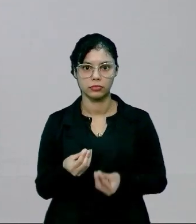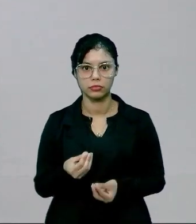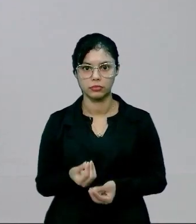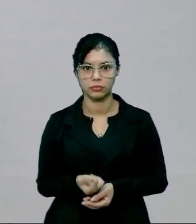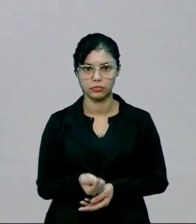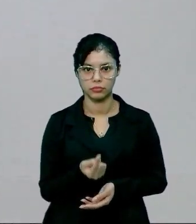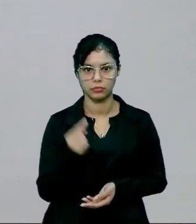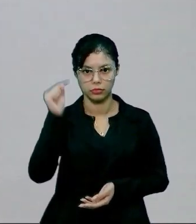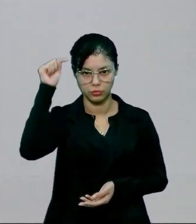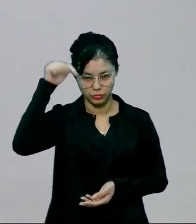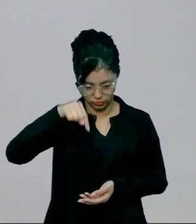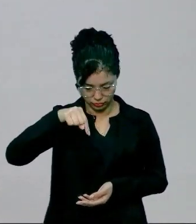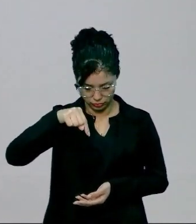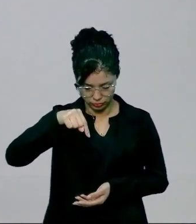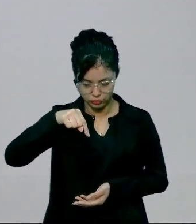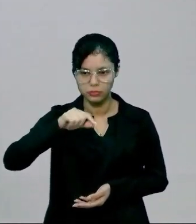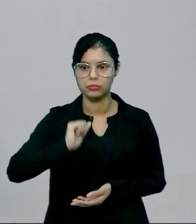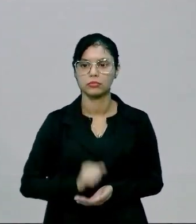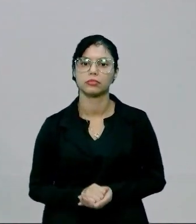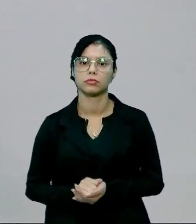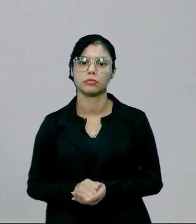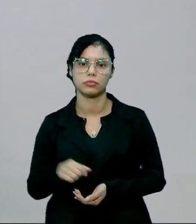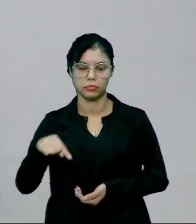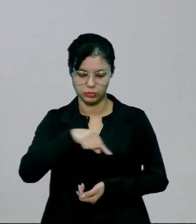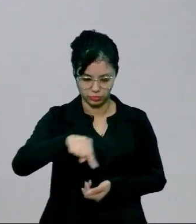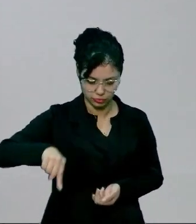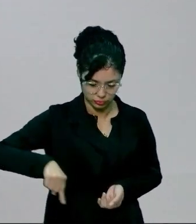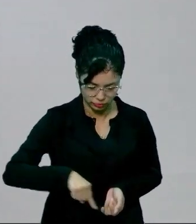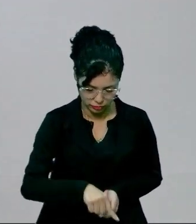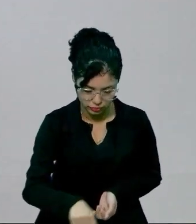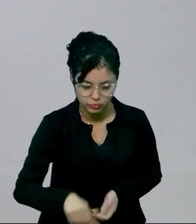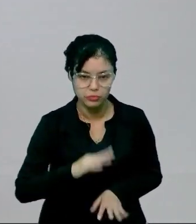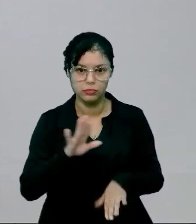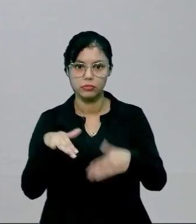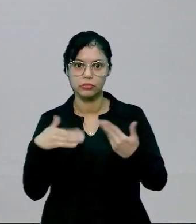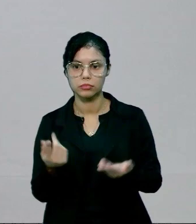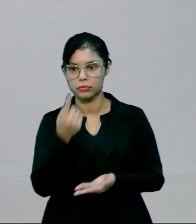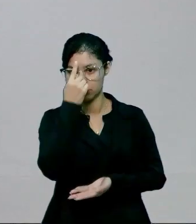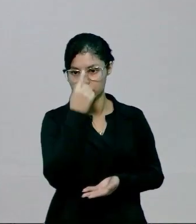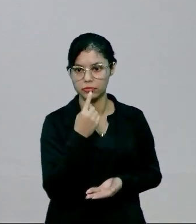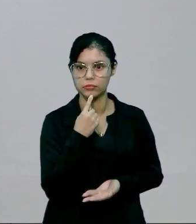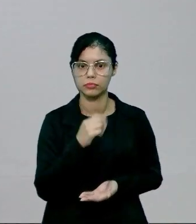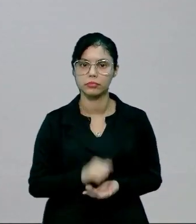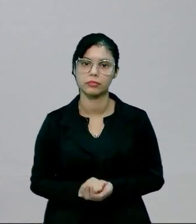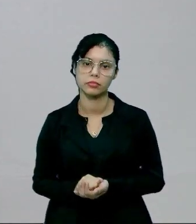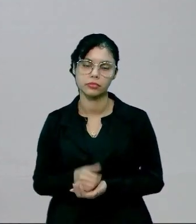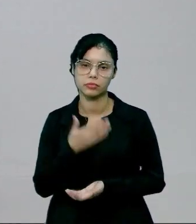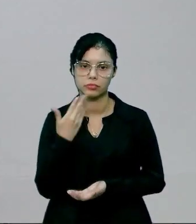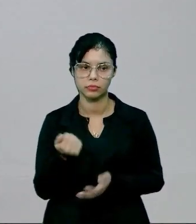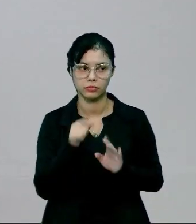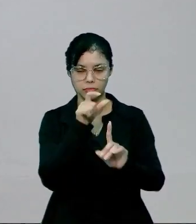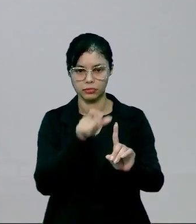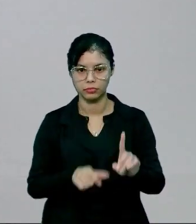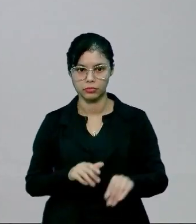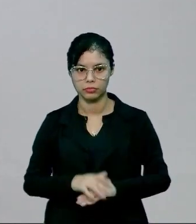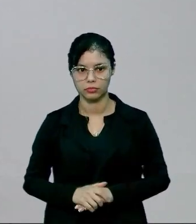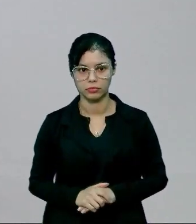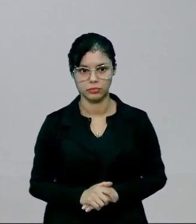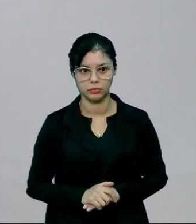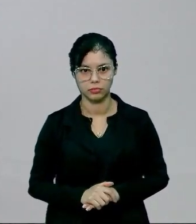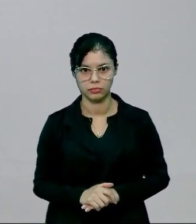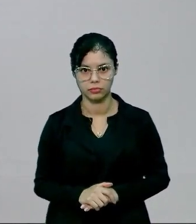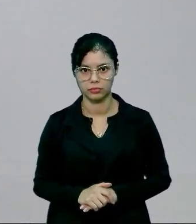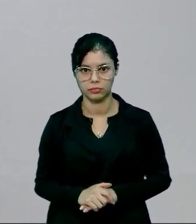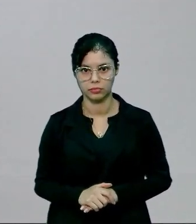em cima, olhando para baixo e vendo aquela escada. Qual das figuras seria a melhor representada?